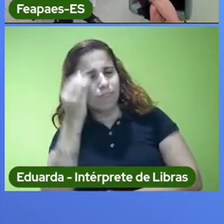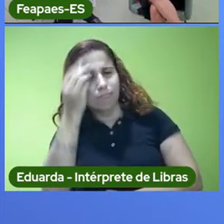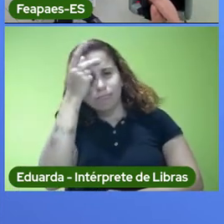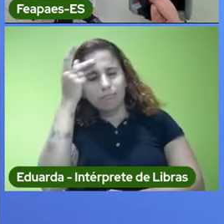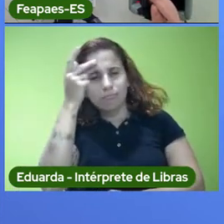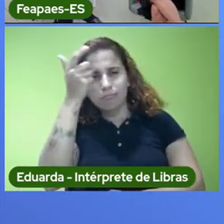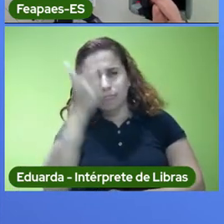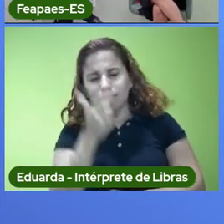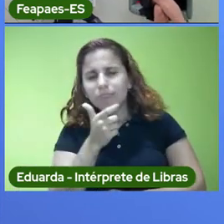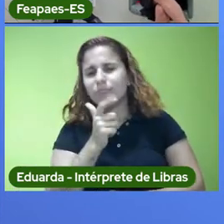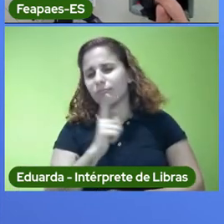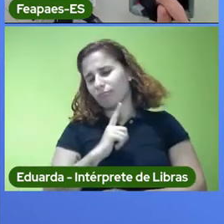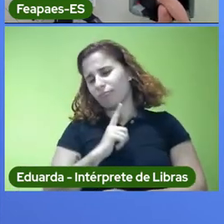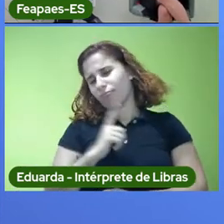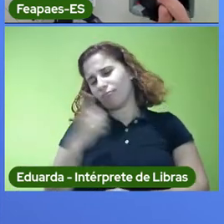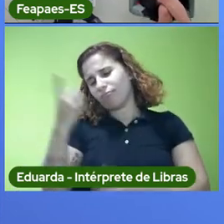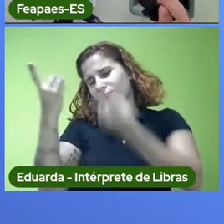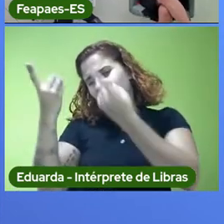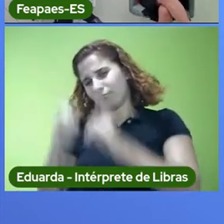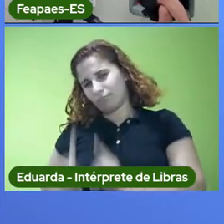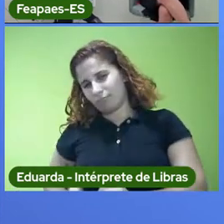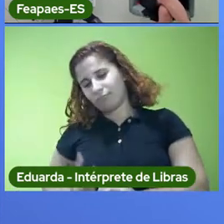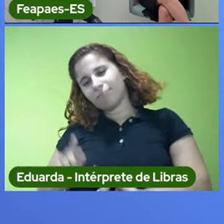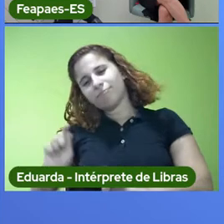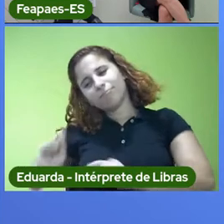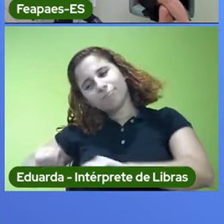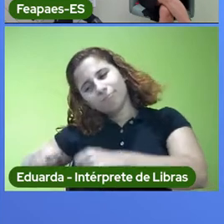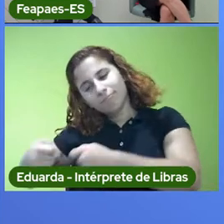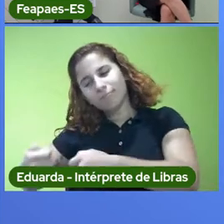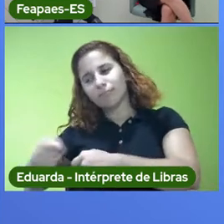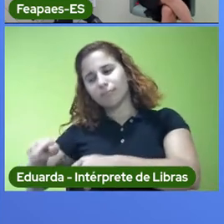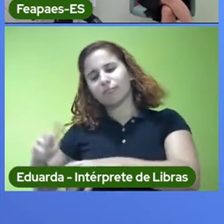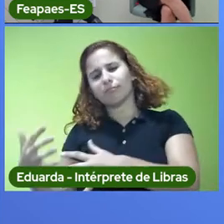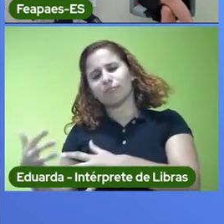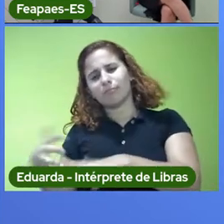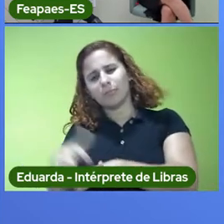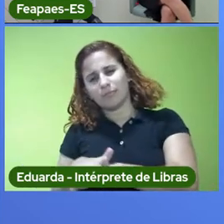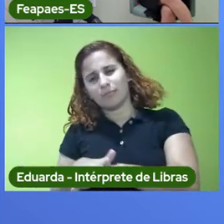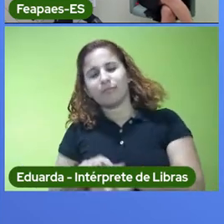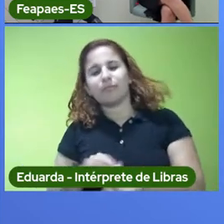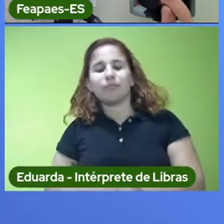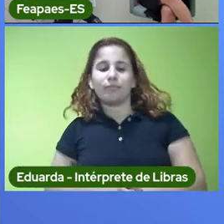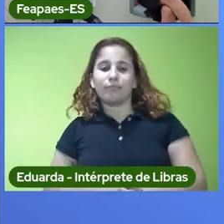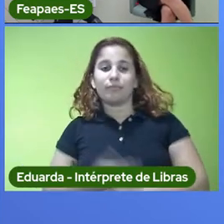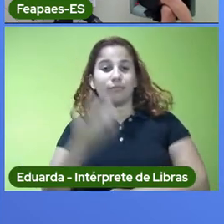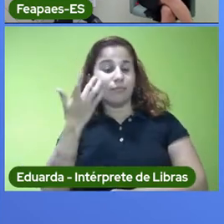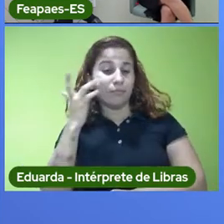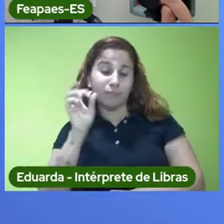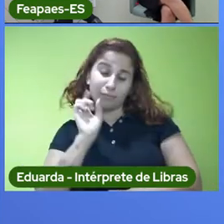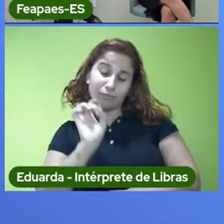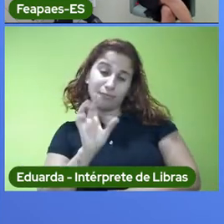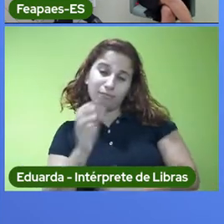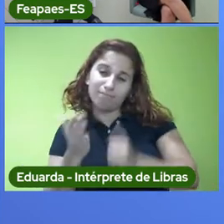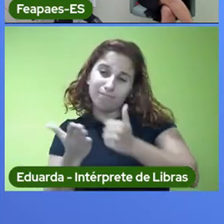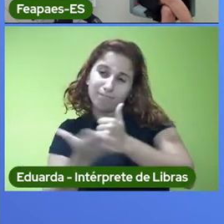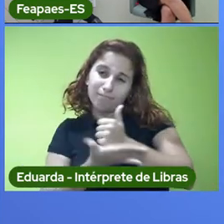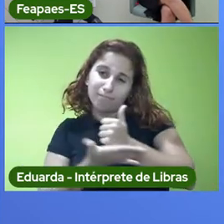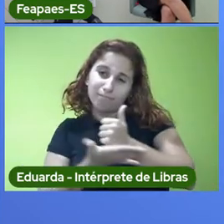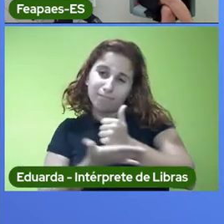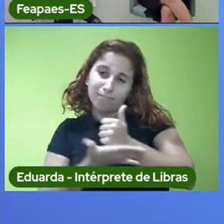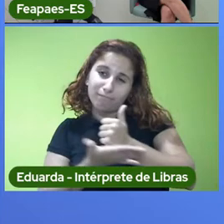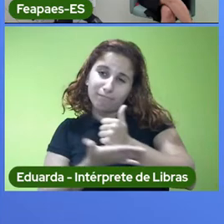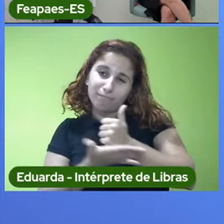de favorecer, né, essa inclusão. Então, acho que esses elementos bem básicos mesmo, eles são muito importantes de